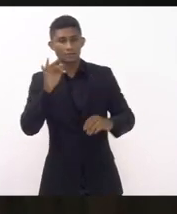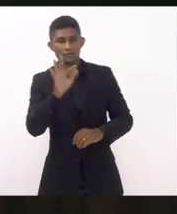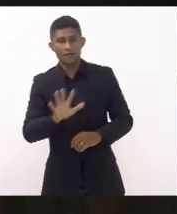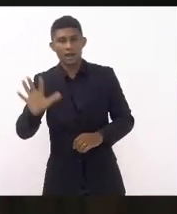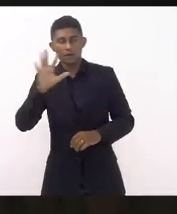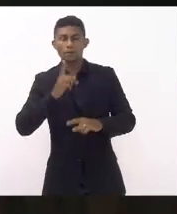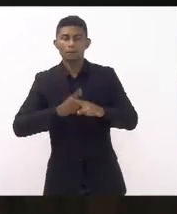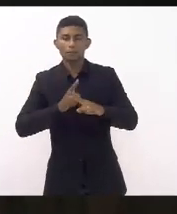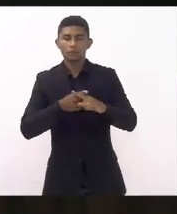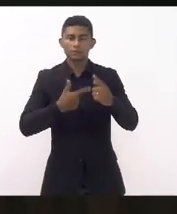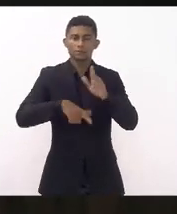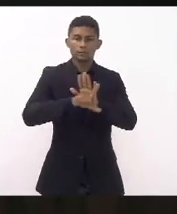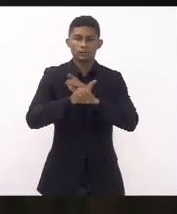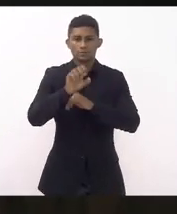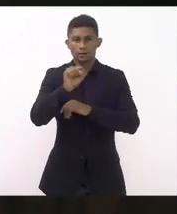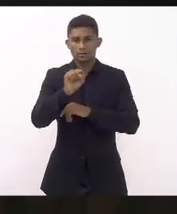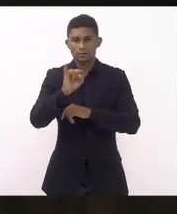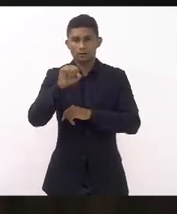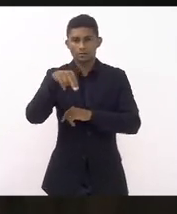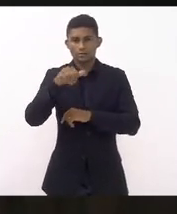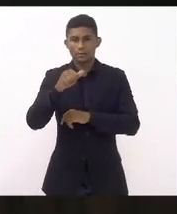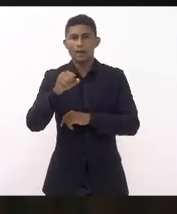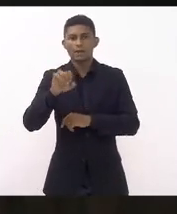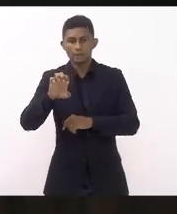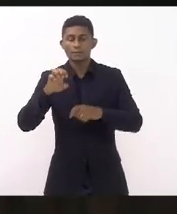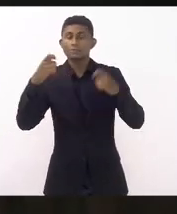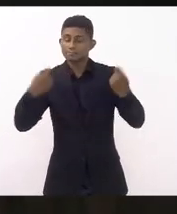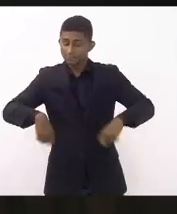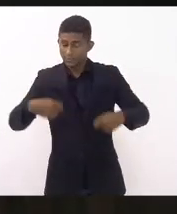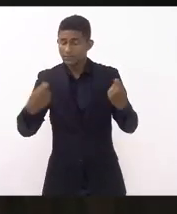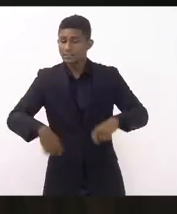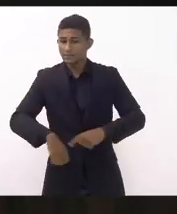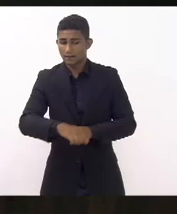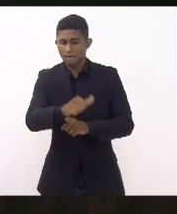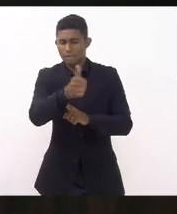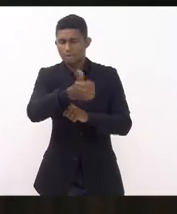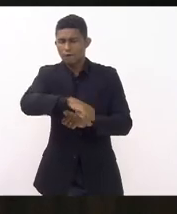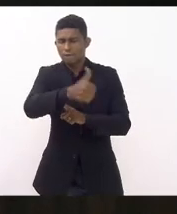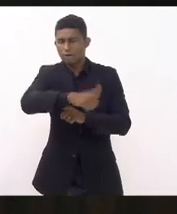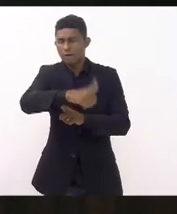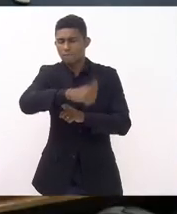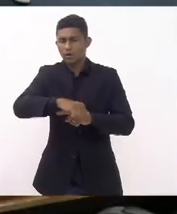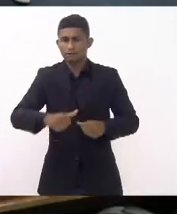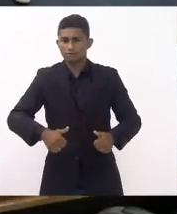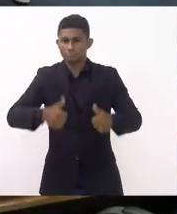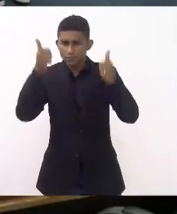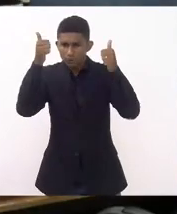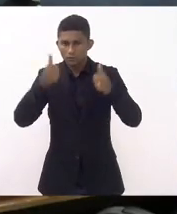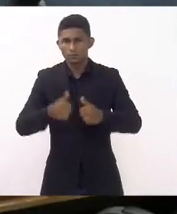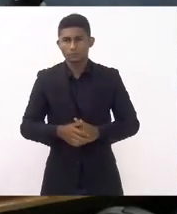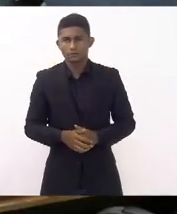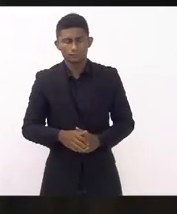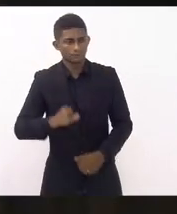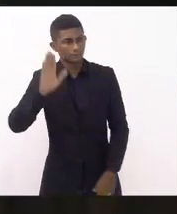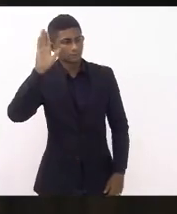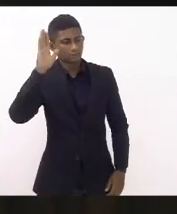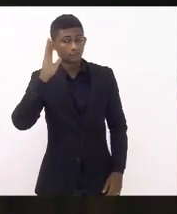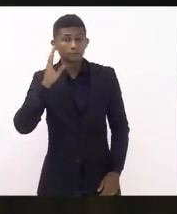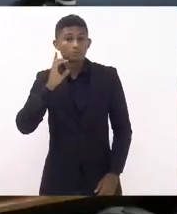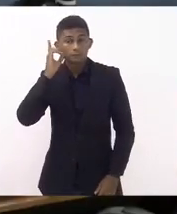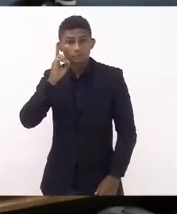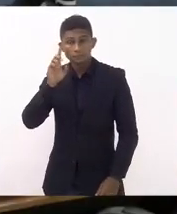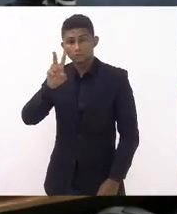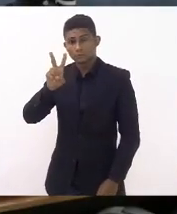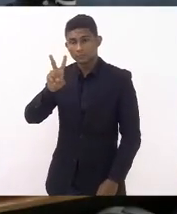ela precisa ser melhor avaliada. Na minha concepção. Pela ordem. Deputado Valdeque